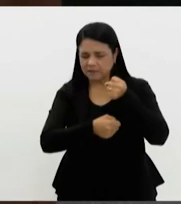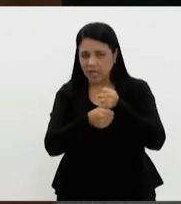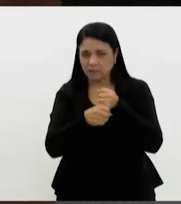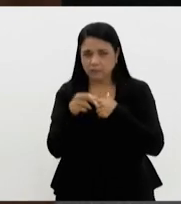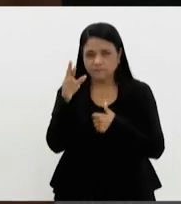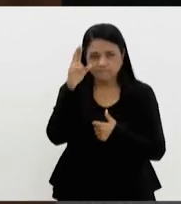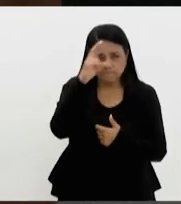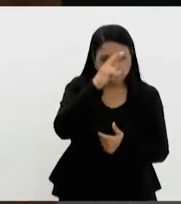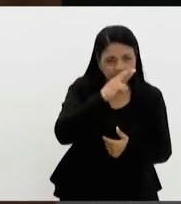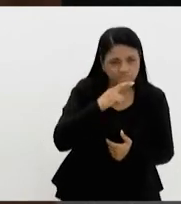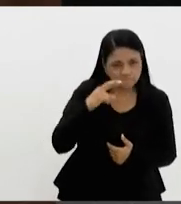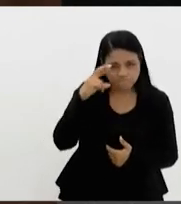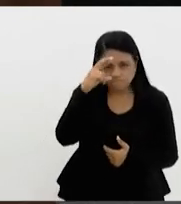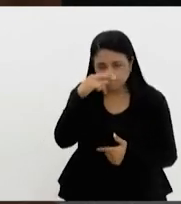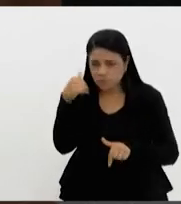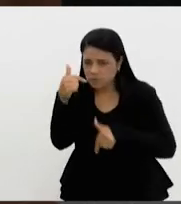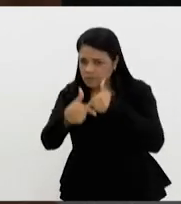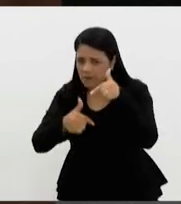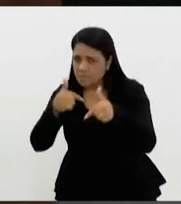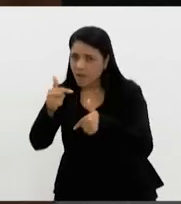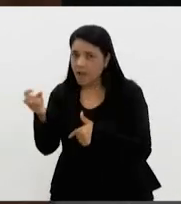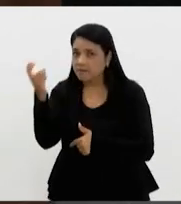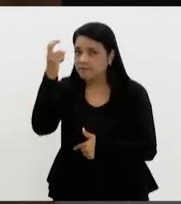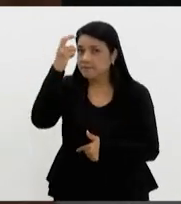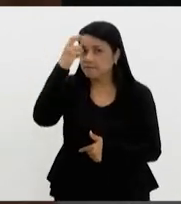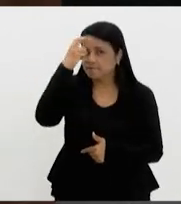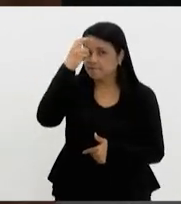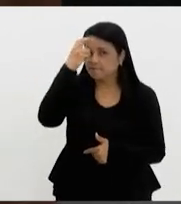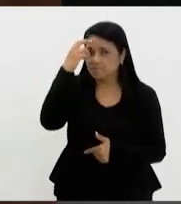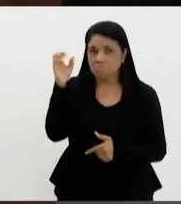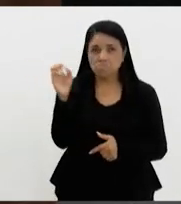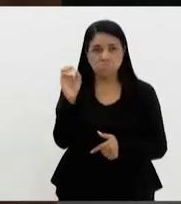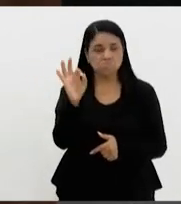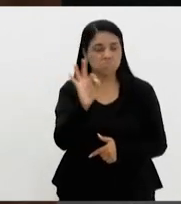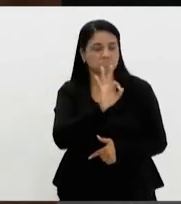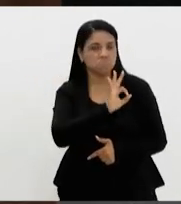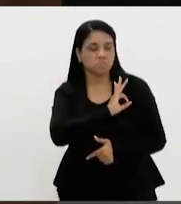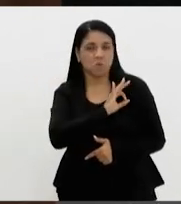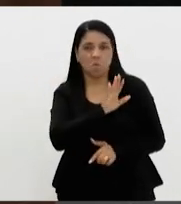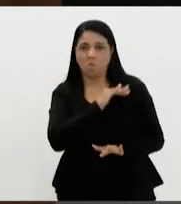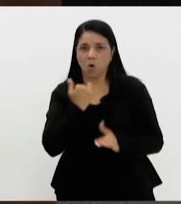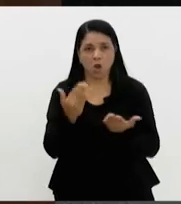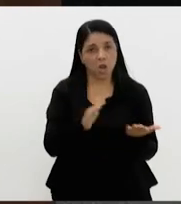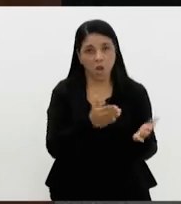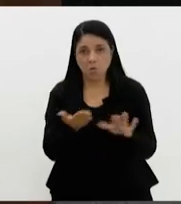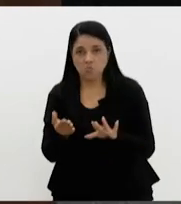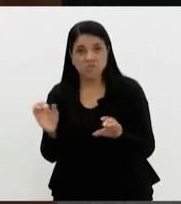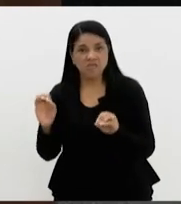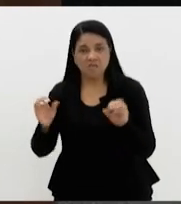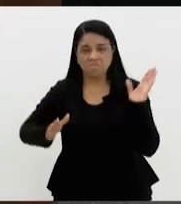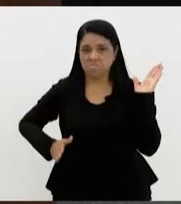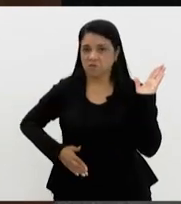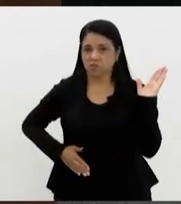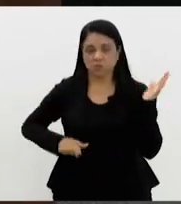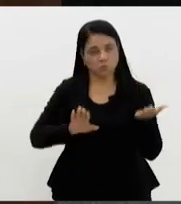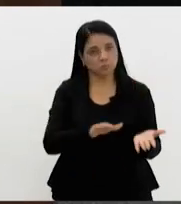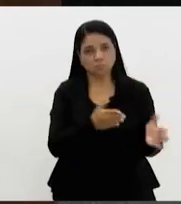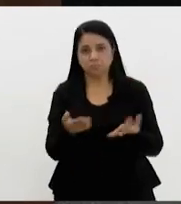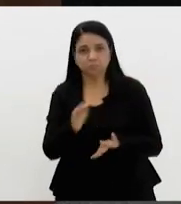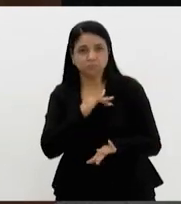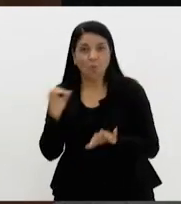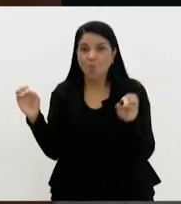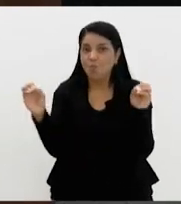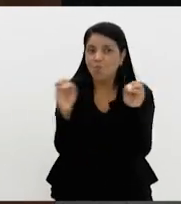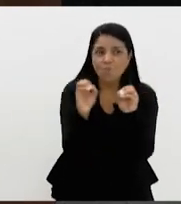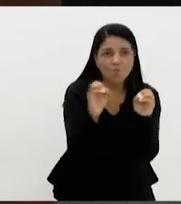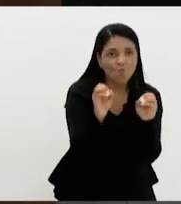um trabalho de inteligência, não morreu nenhum policial, nem os bandidos morreram,